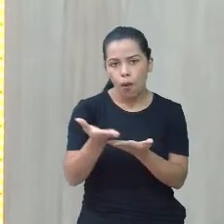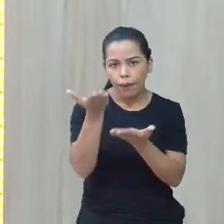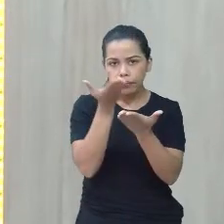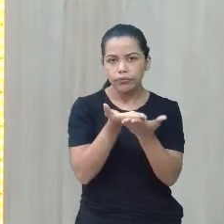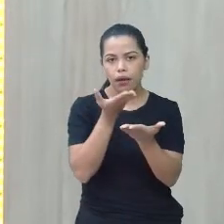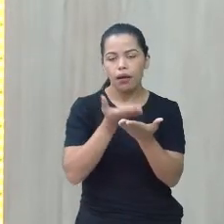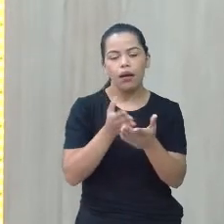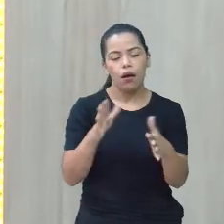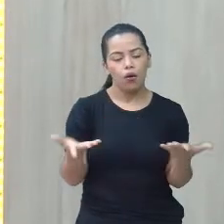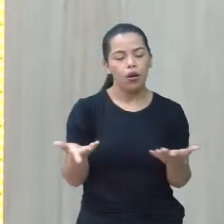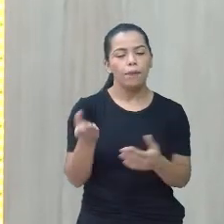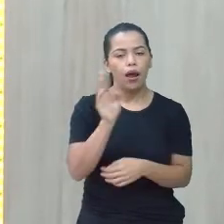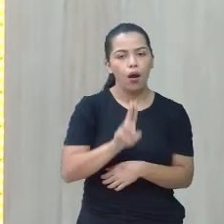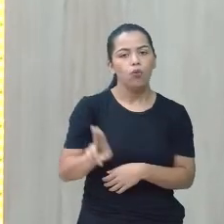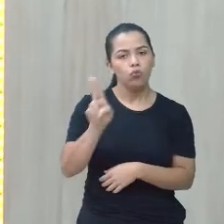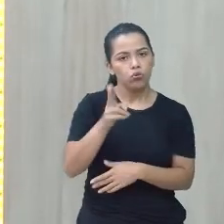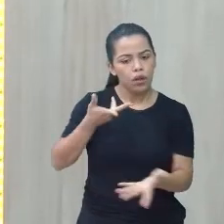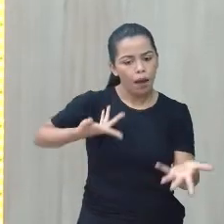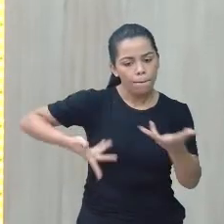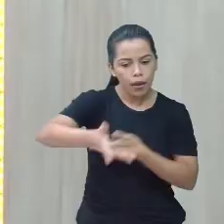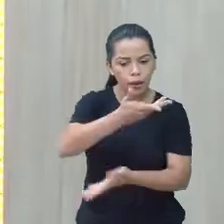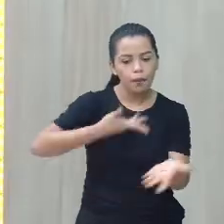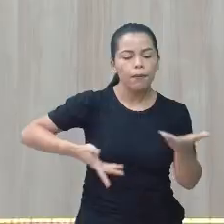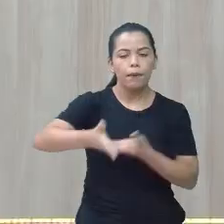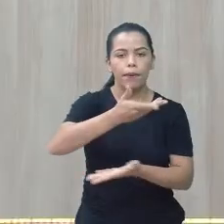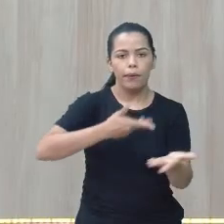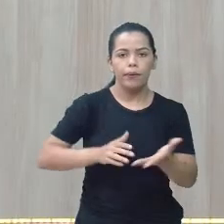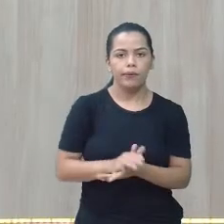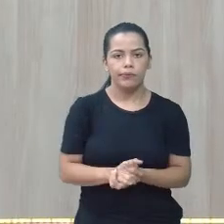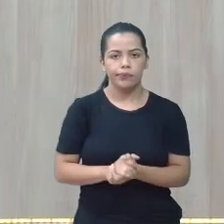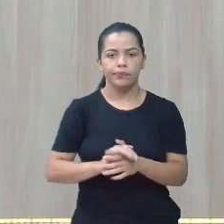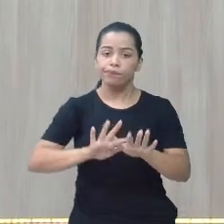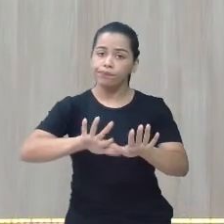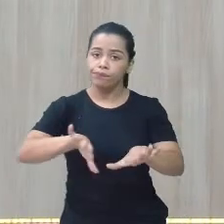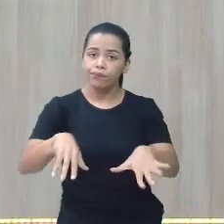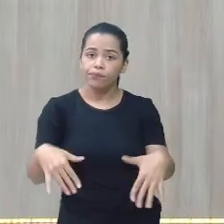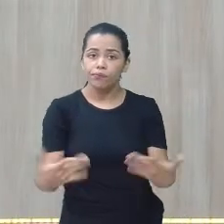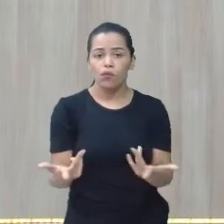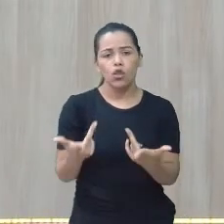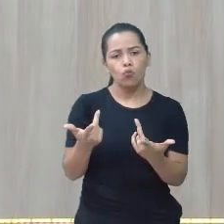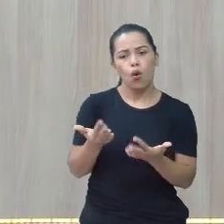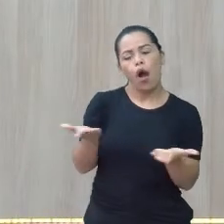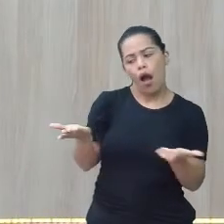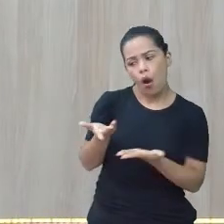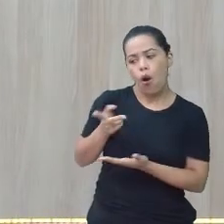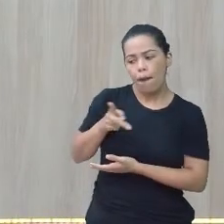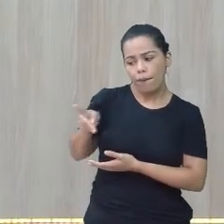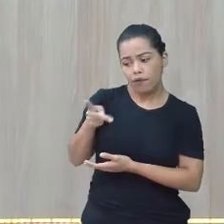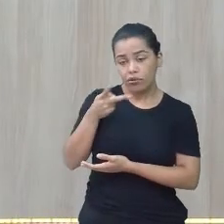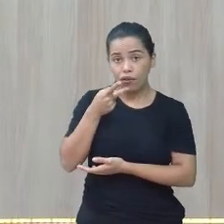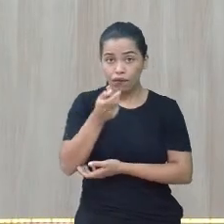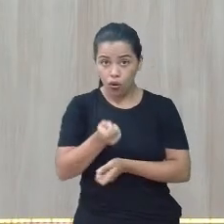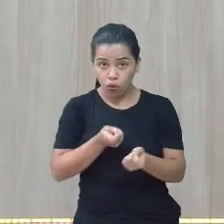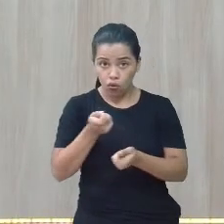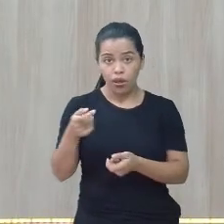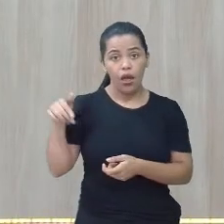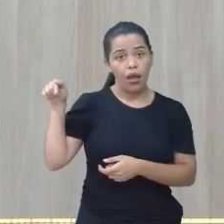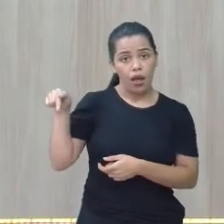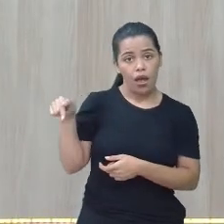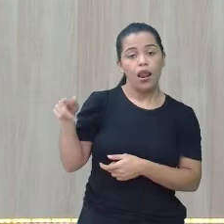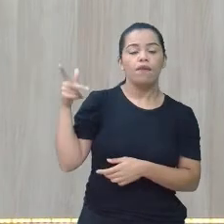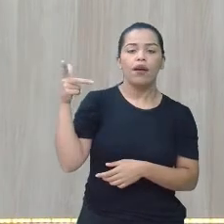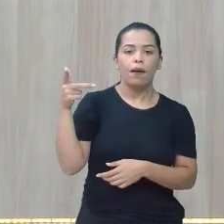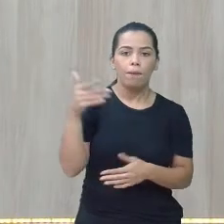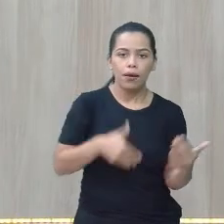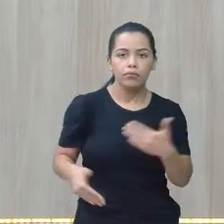dessa interatividade, tá bom? Vai, Tiago. Pronto, então como a professora Briane falou, ela vai participar das nossas aulas, né,